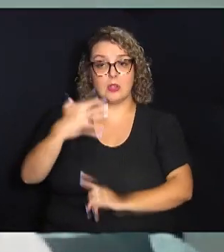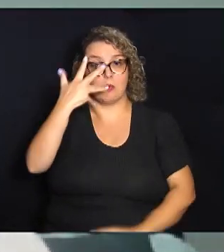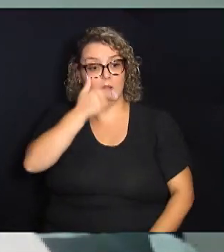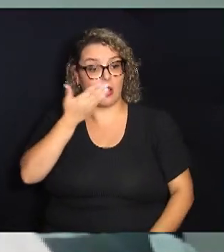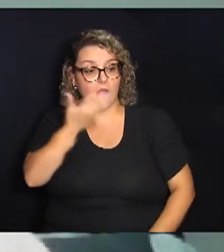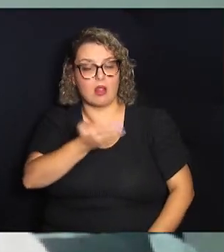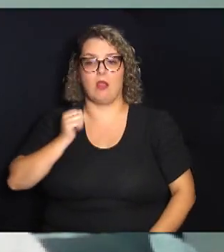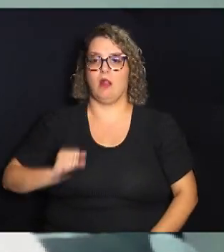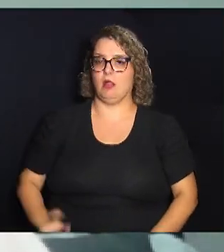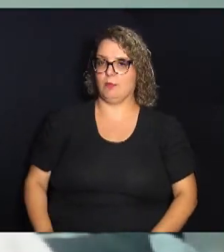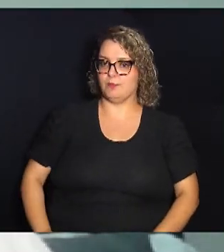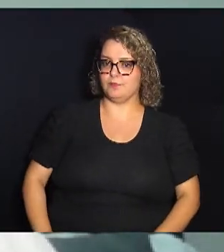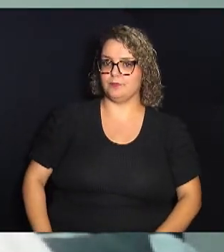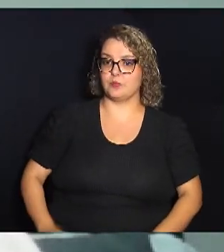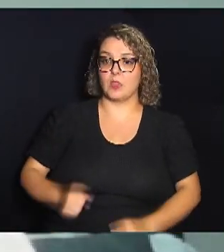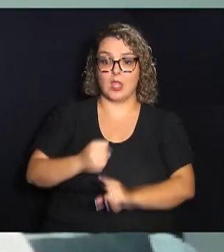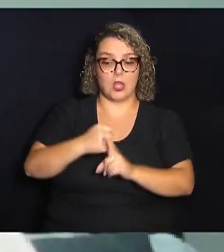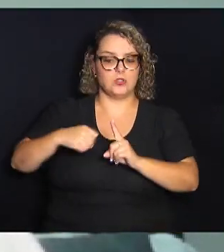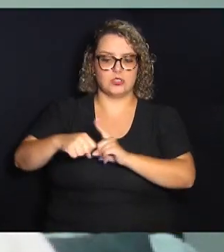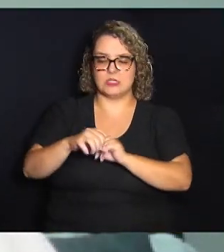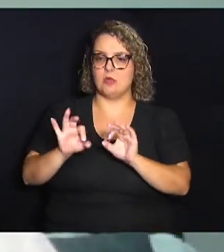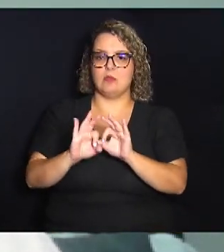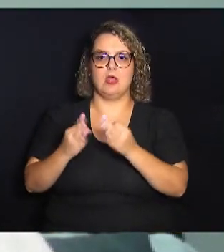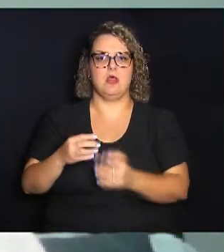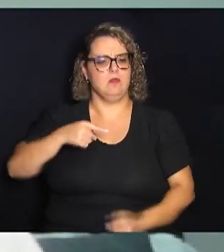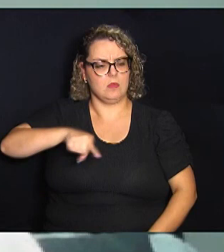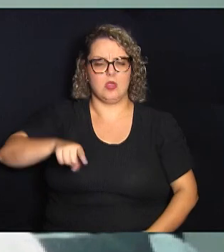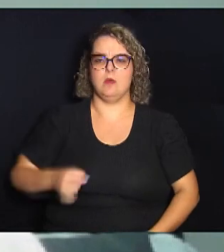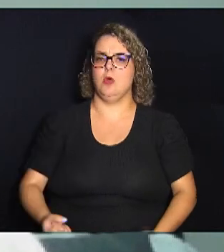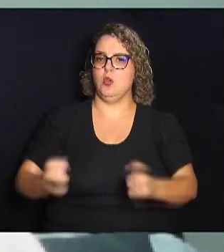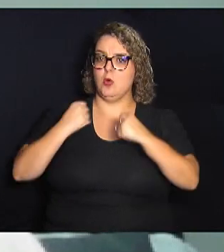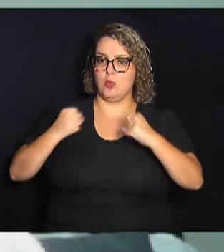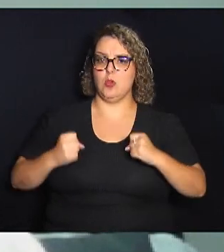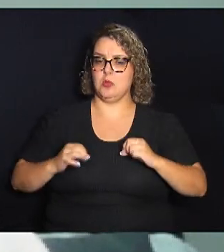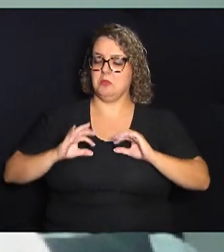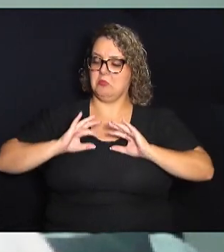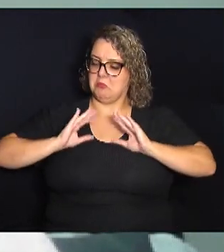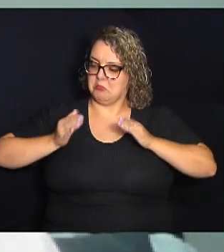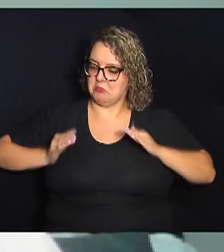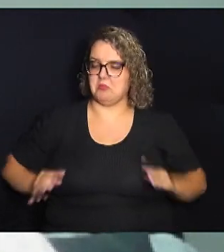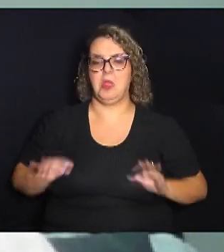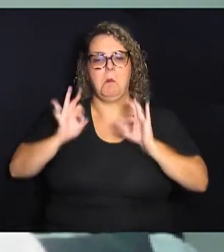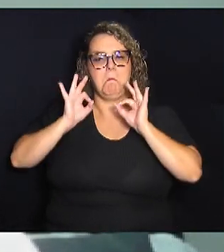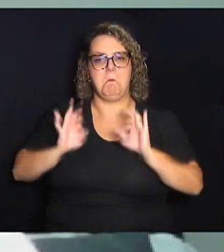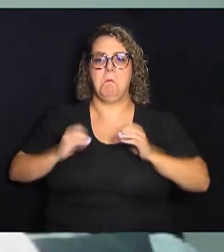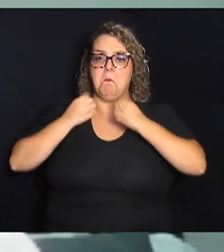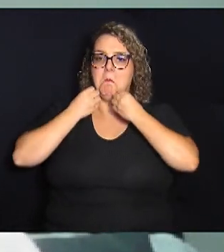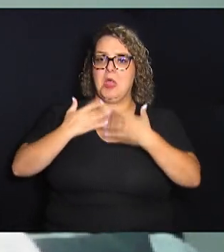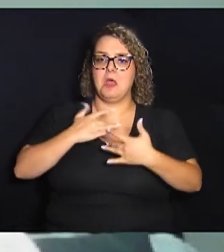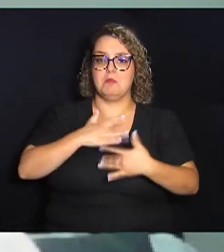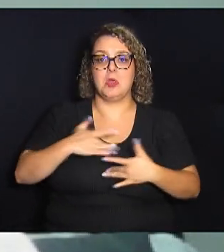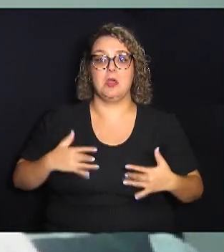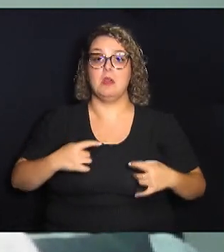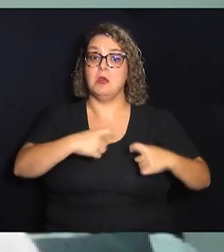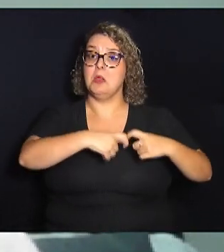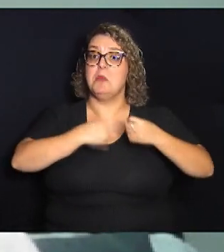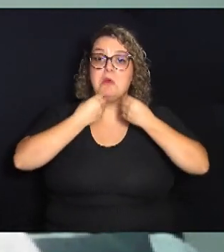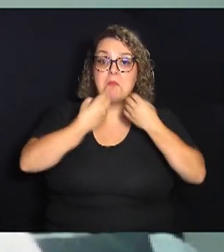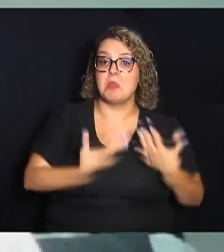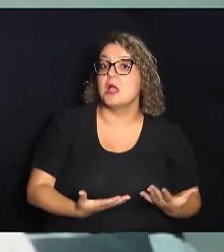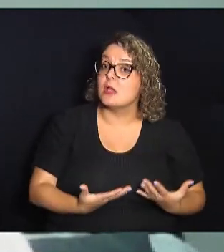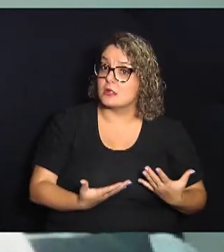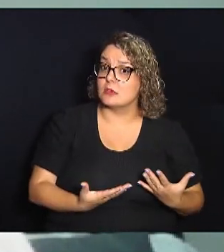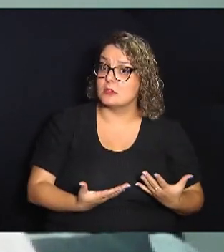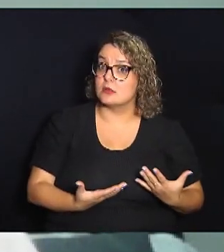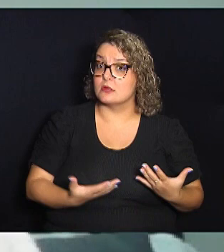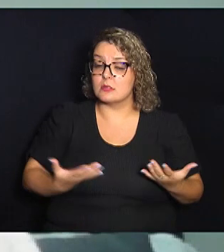A sociedade, a família cobra que ela vá na academia, que ela esteja fisicamente bem. Ela tem que estar sexualmente muito bem, certo?